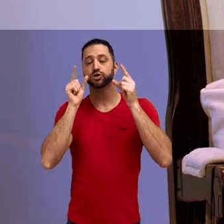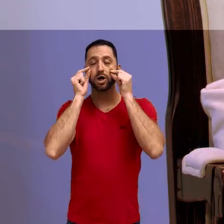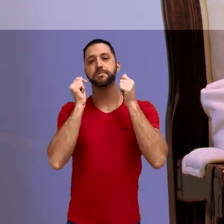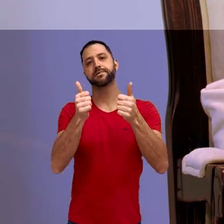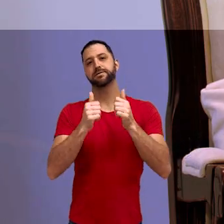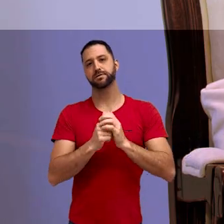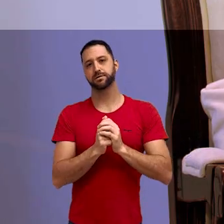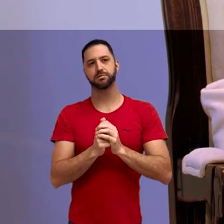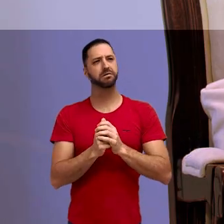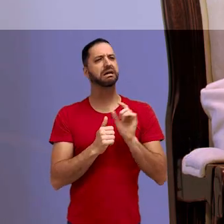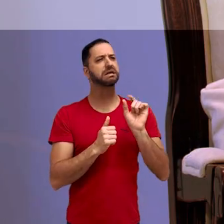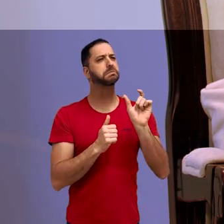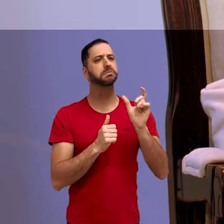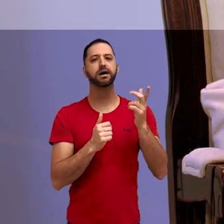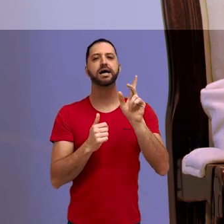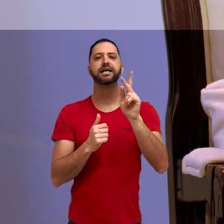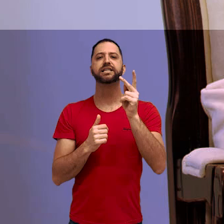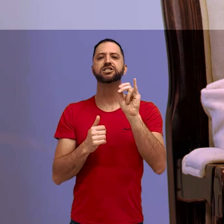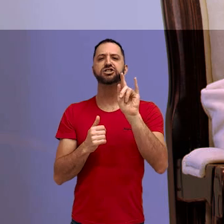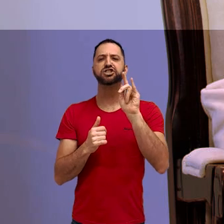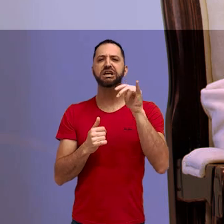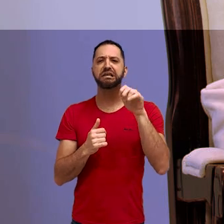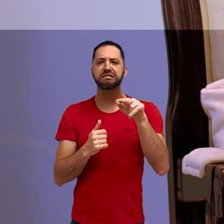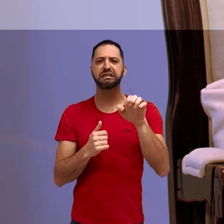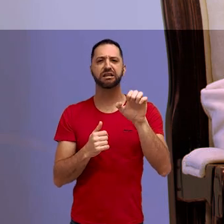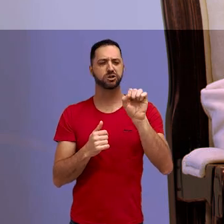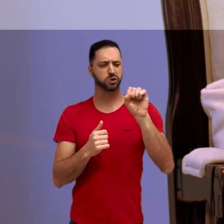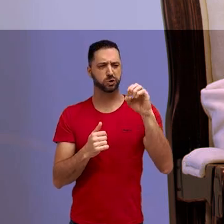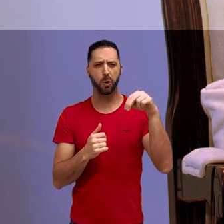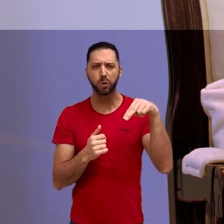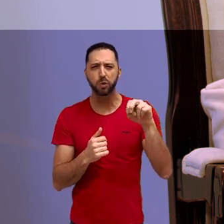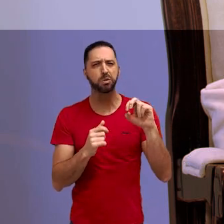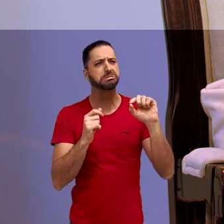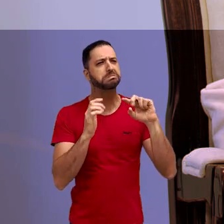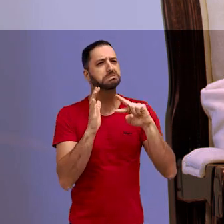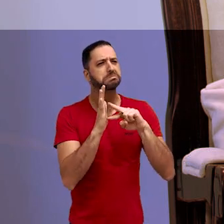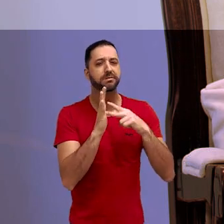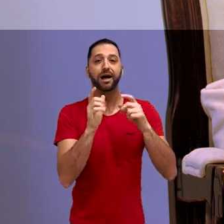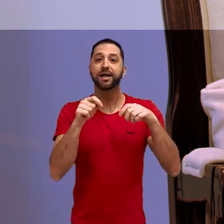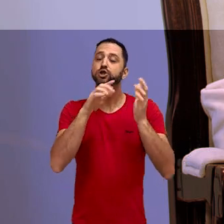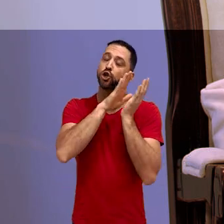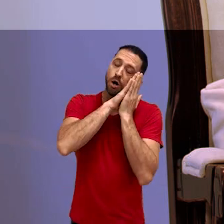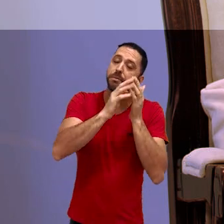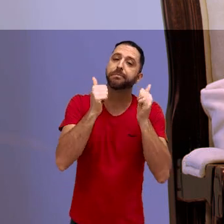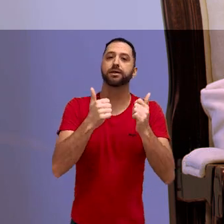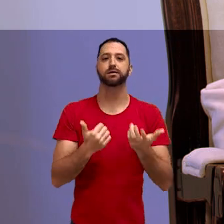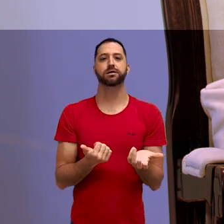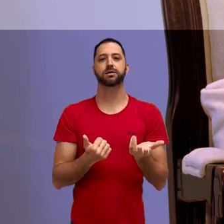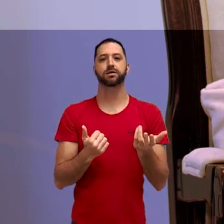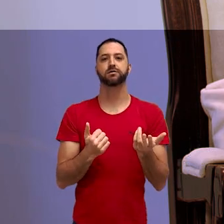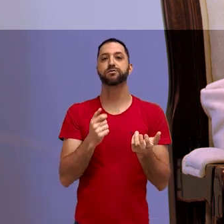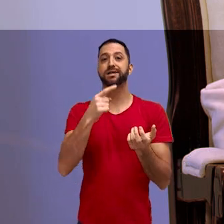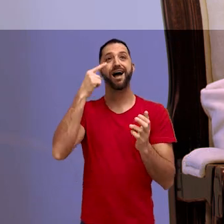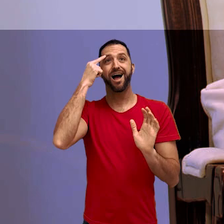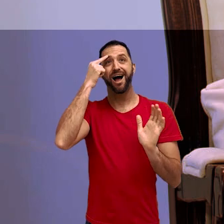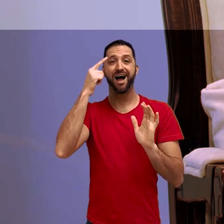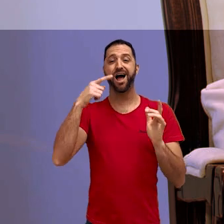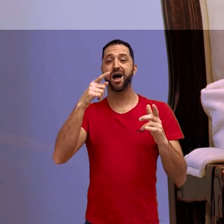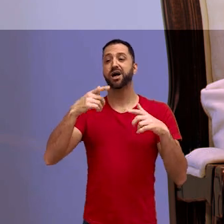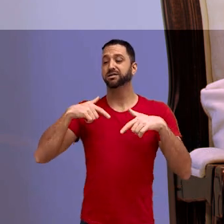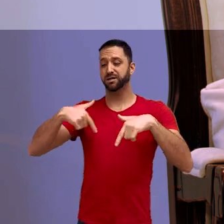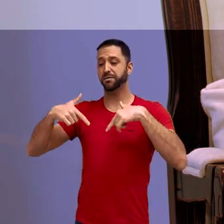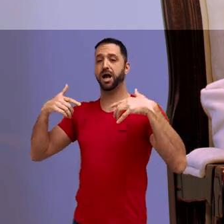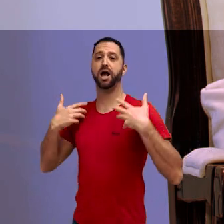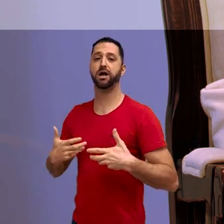Segundo ponto, fazer a higiene do sono, que parece que é muito bobo. O que é isso? Dormir bem. Não adianta você querer ir para a cama, cheguei em